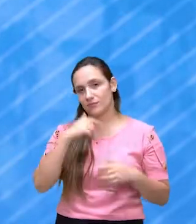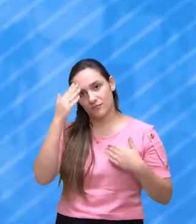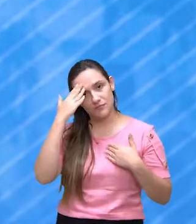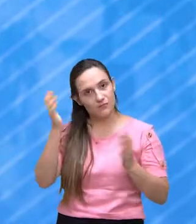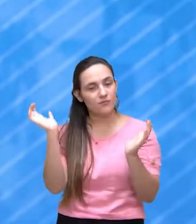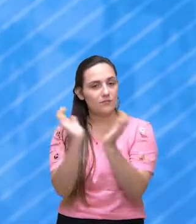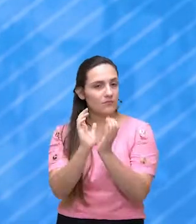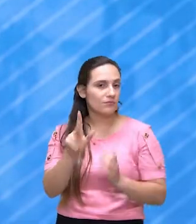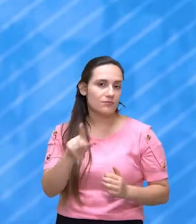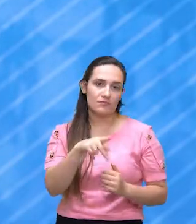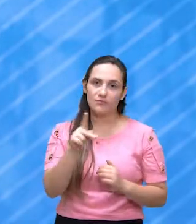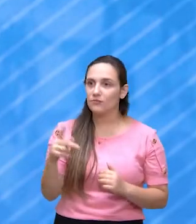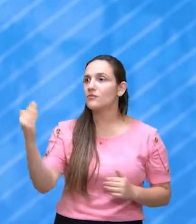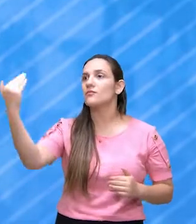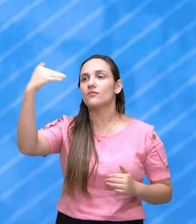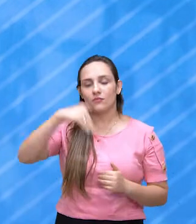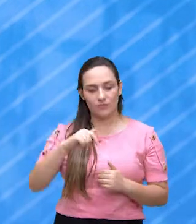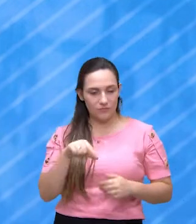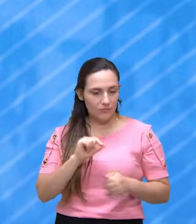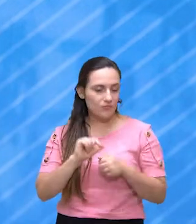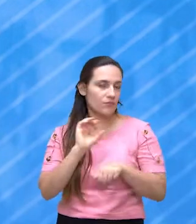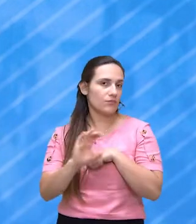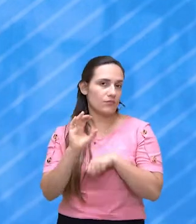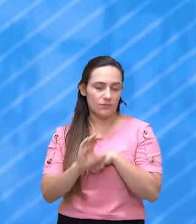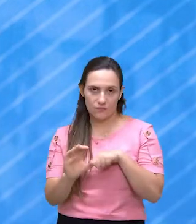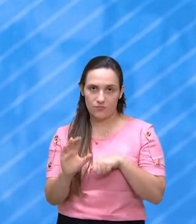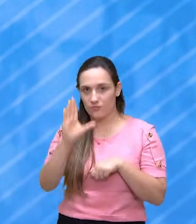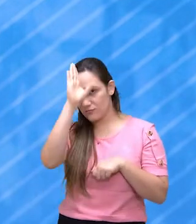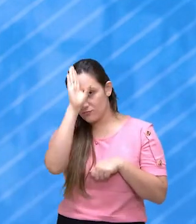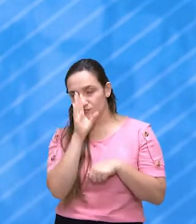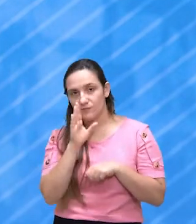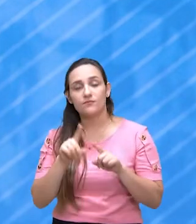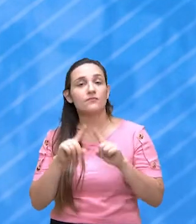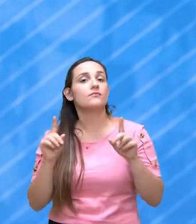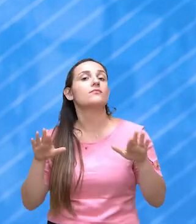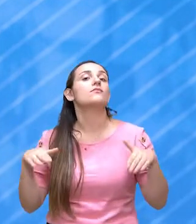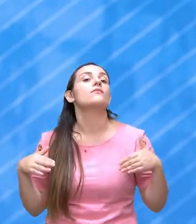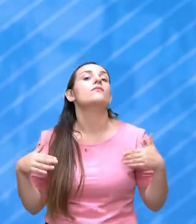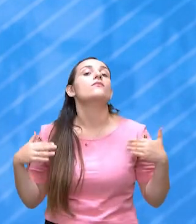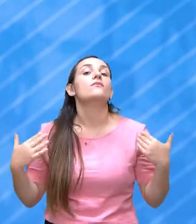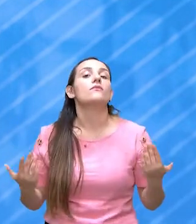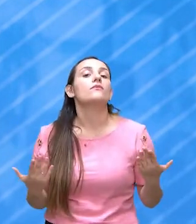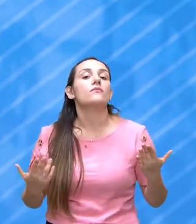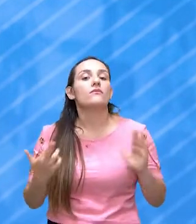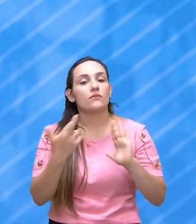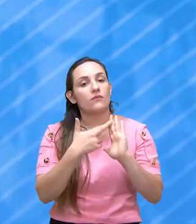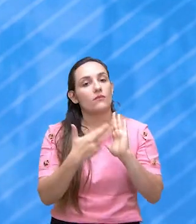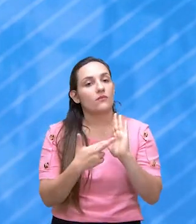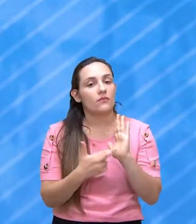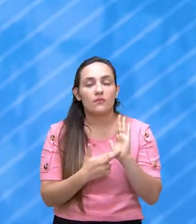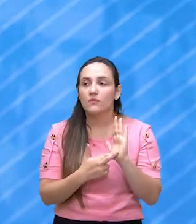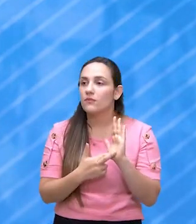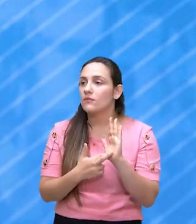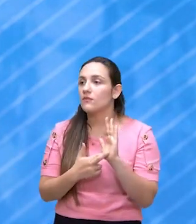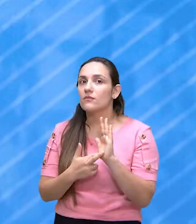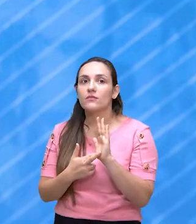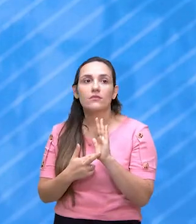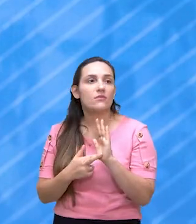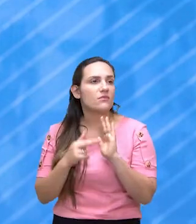a classe de professores que vem participar dos nossos cursos Qual é o requisito para ser um professor de qualquer